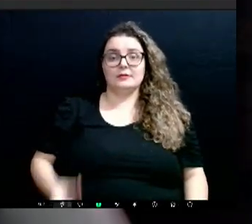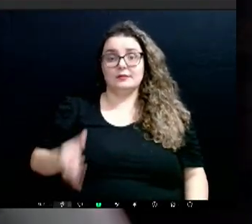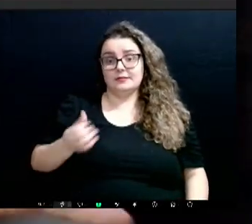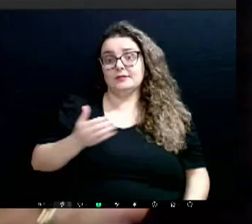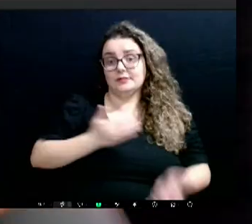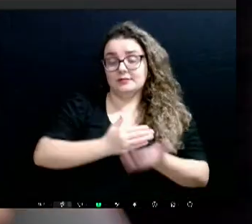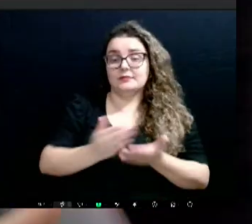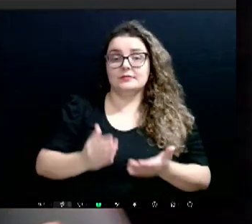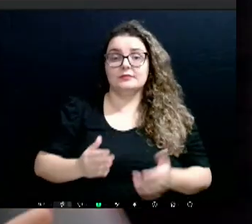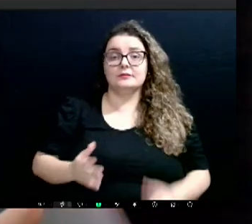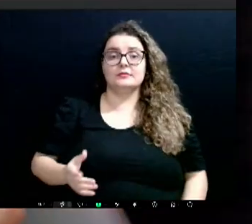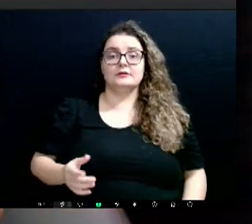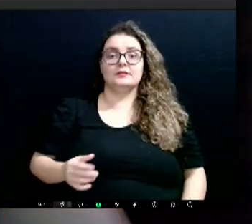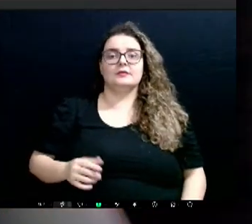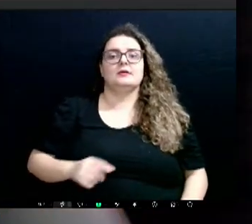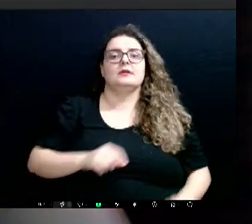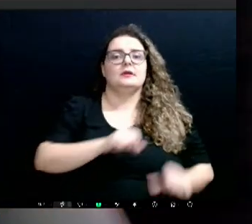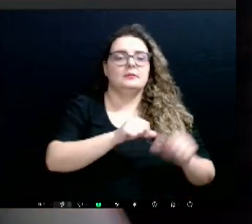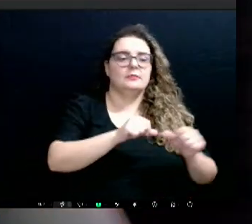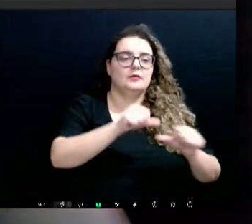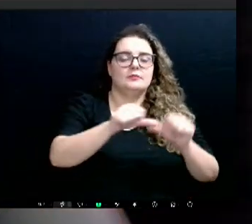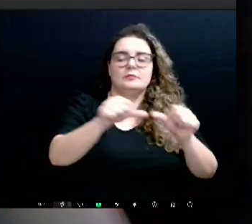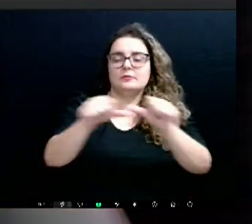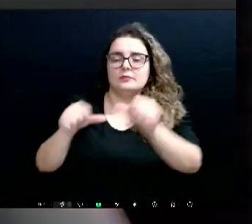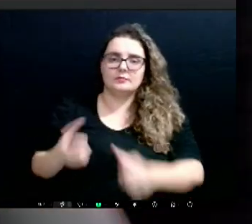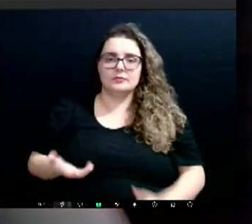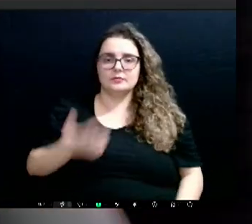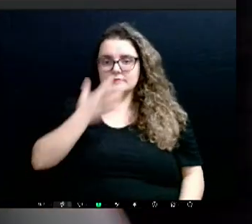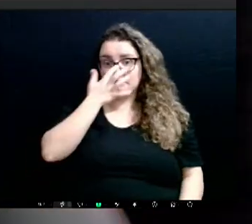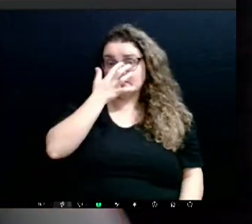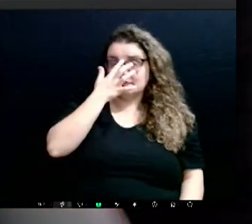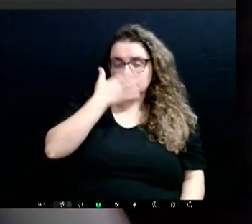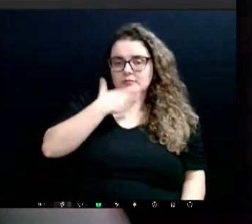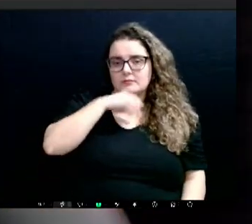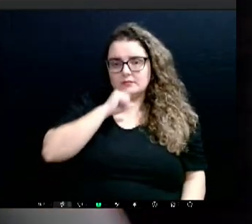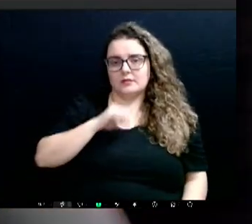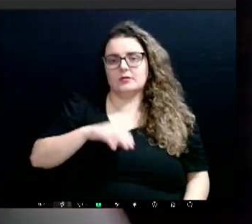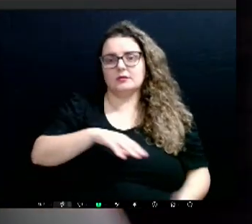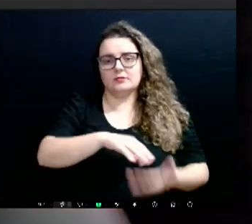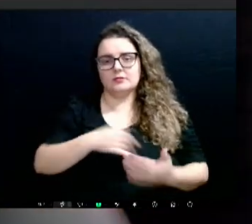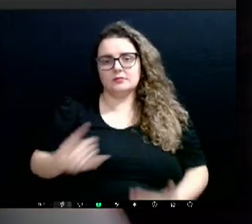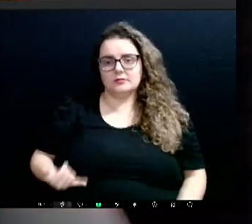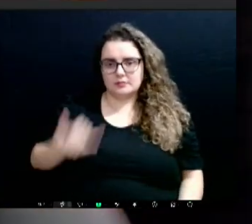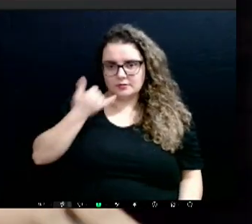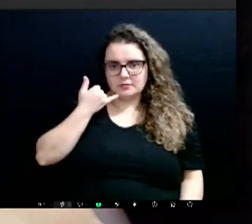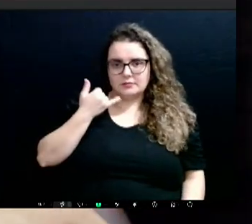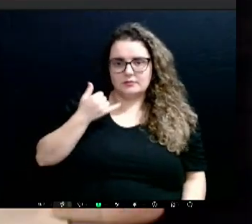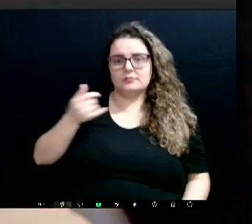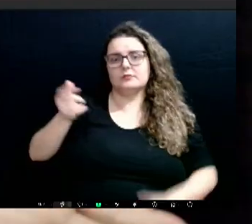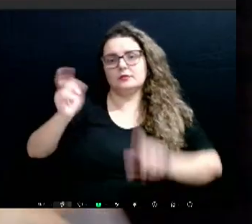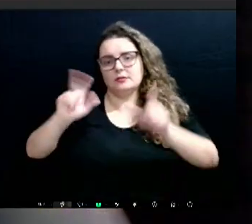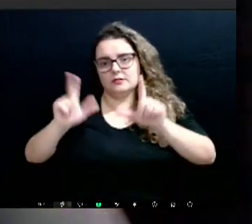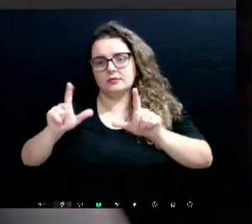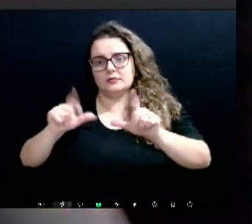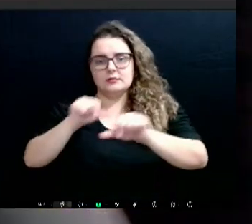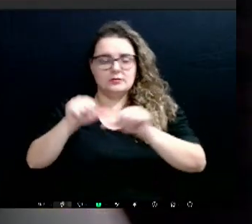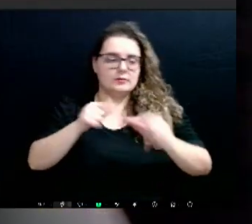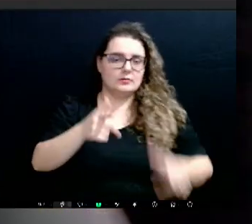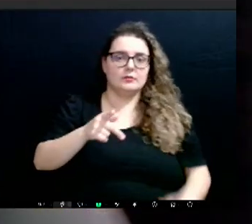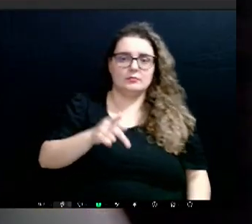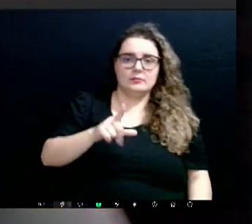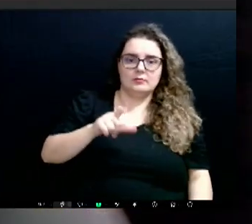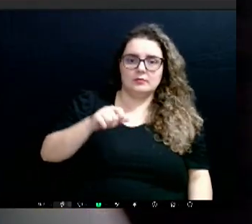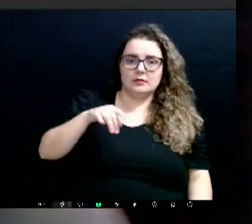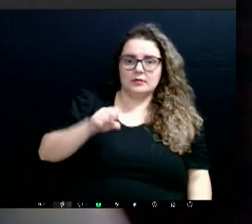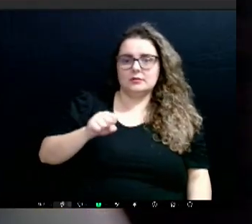de um e vai para o outro. E os pais falam, não, eu tirei o celular, mas está na TV, saiu da TV, foi PS, saiu da PS,